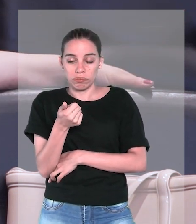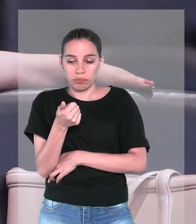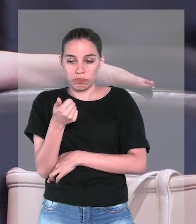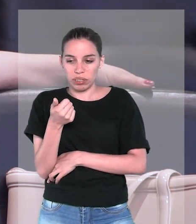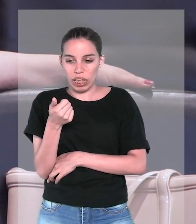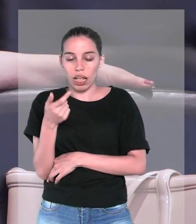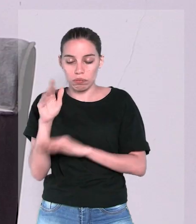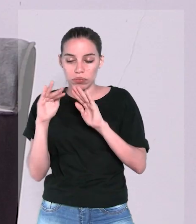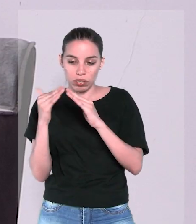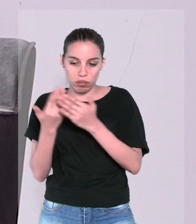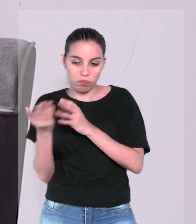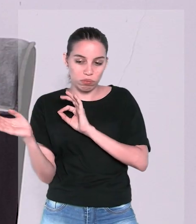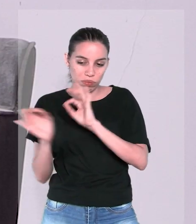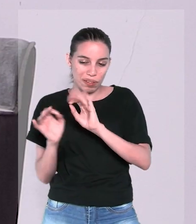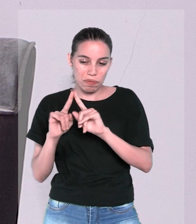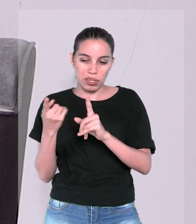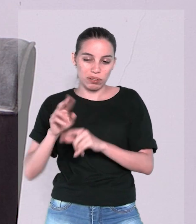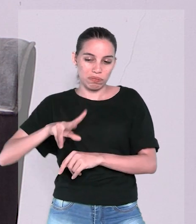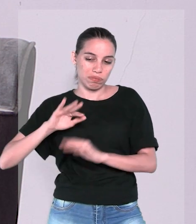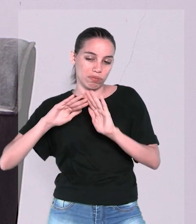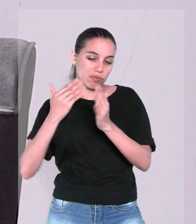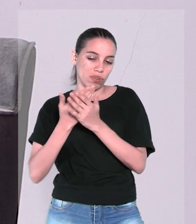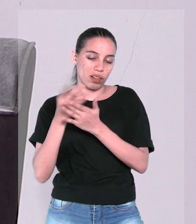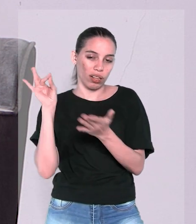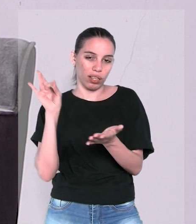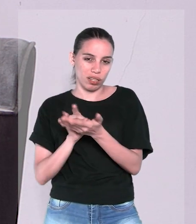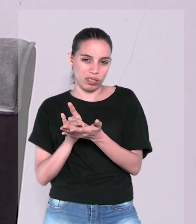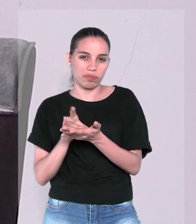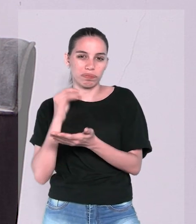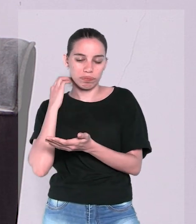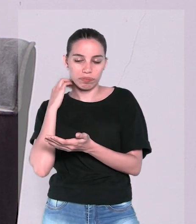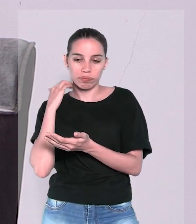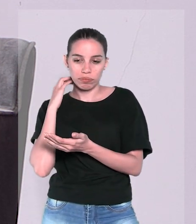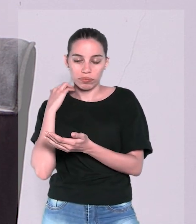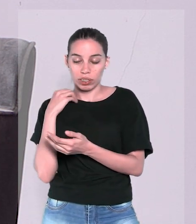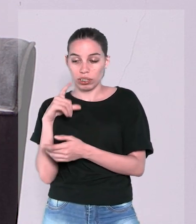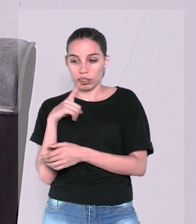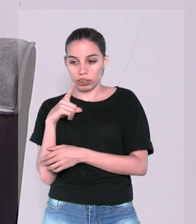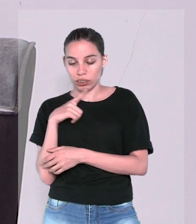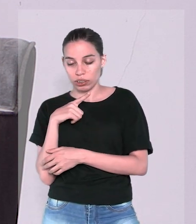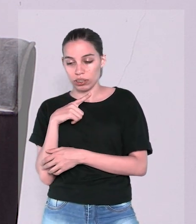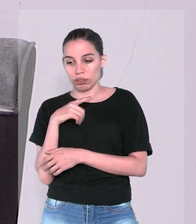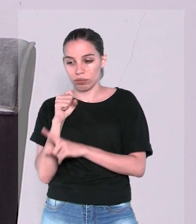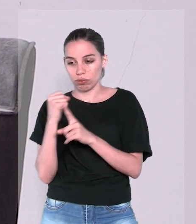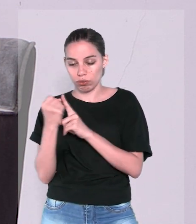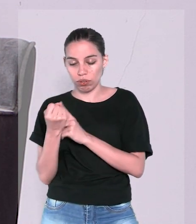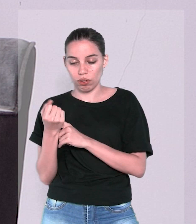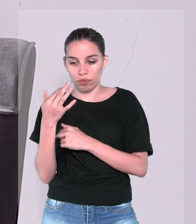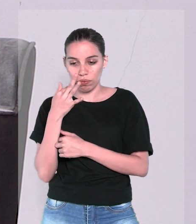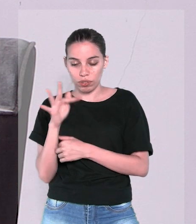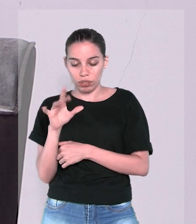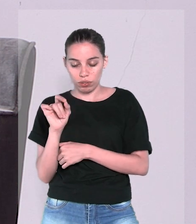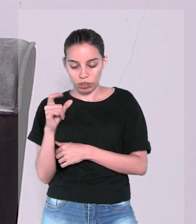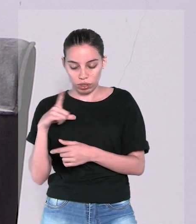conteudista. A escola conteudista ela é uma escola tradicional, certo? Se nós fizermos uma análise do